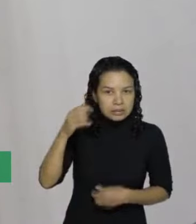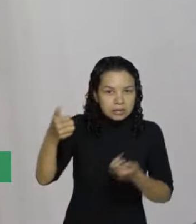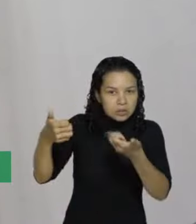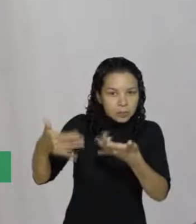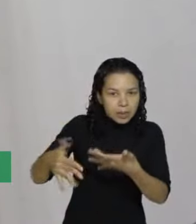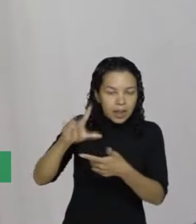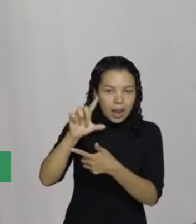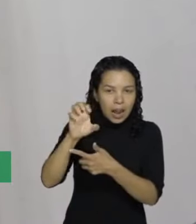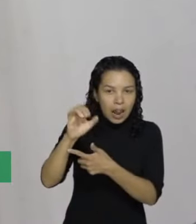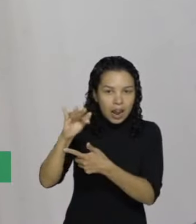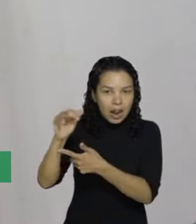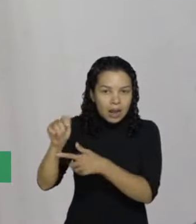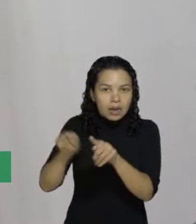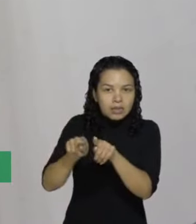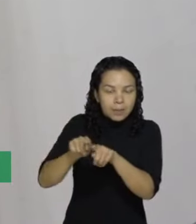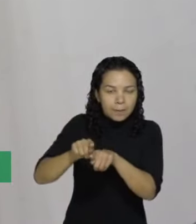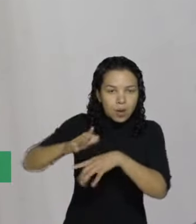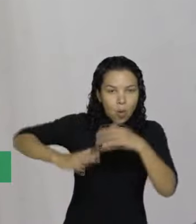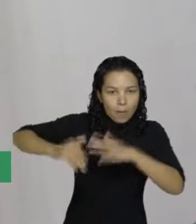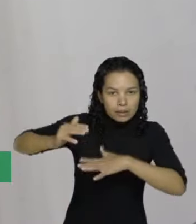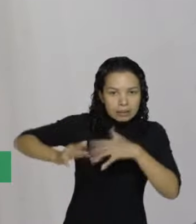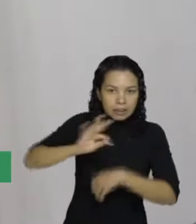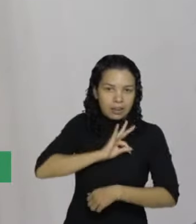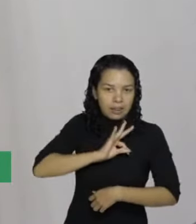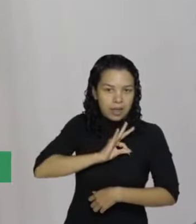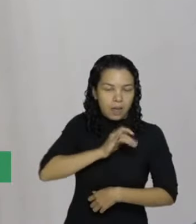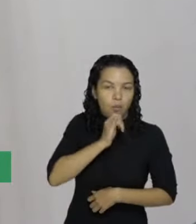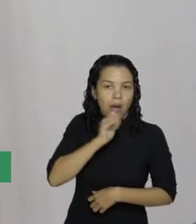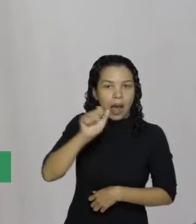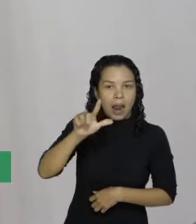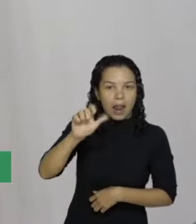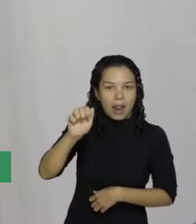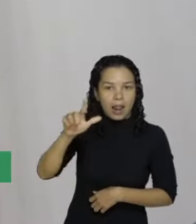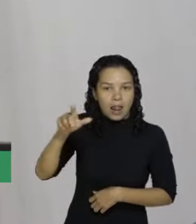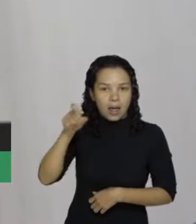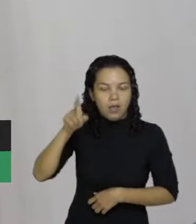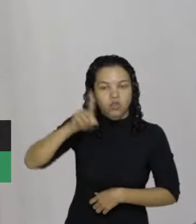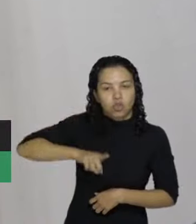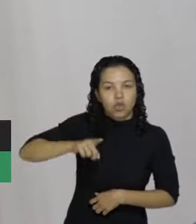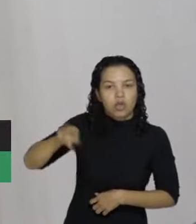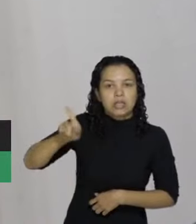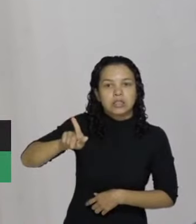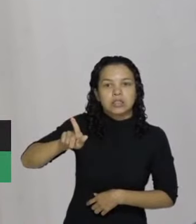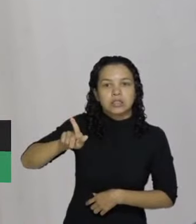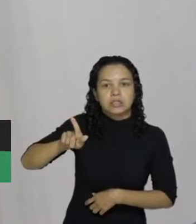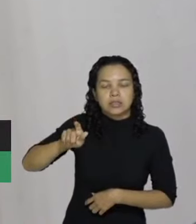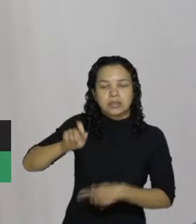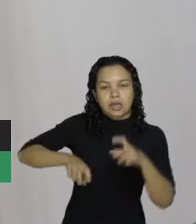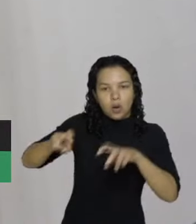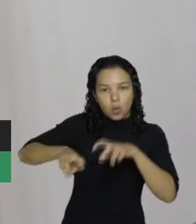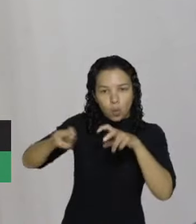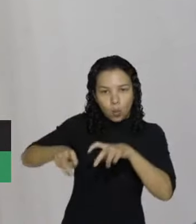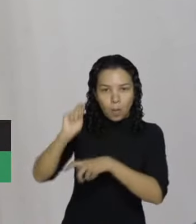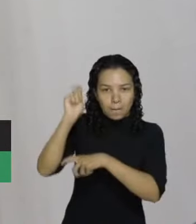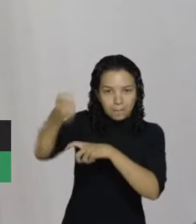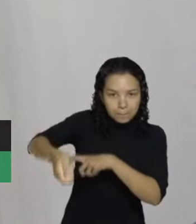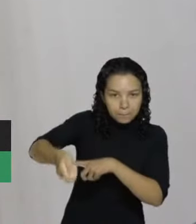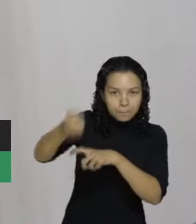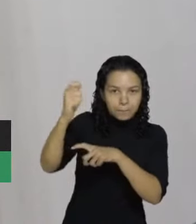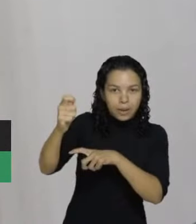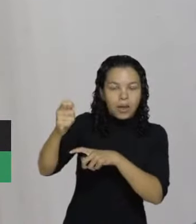e dos competentes técnicos da EPAGRE, como Alex e o Sérgio, gerente de aquicultura e pesca, se confirmando e a atividade se tornando